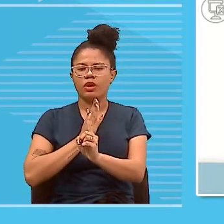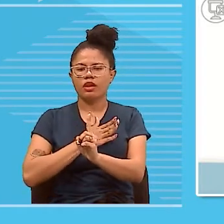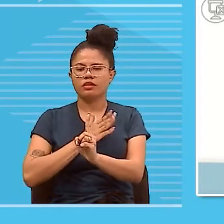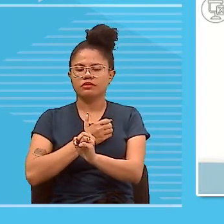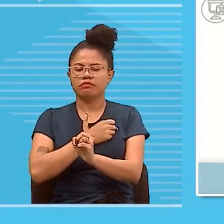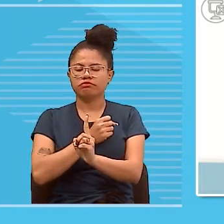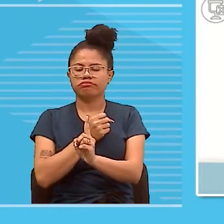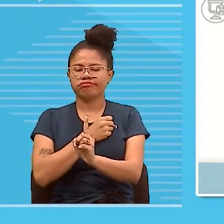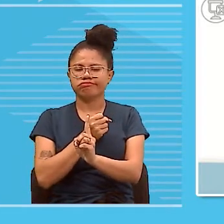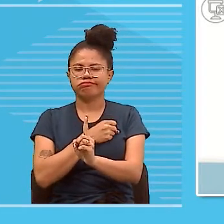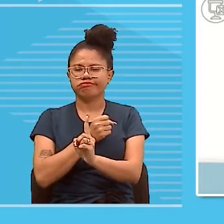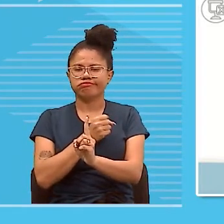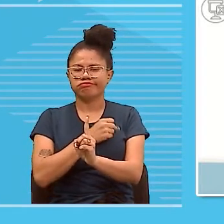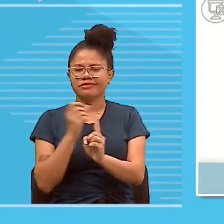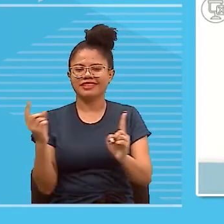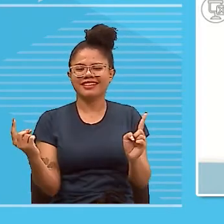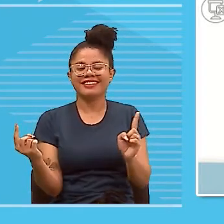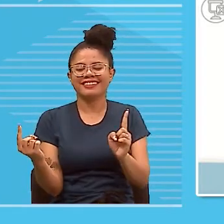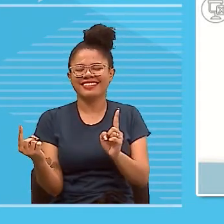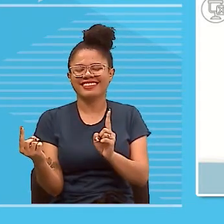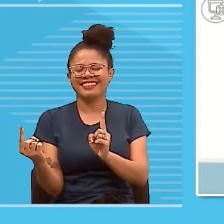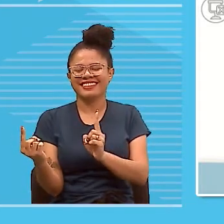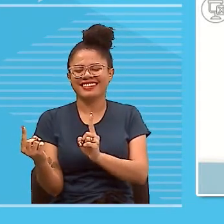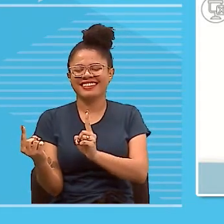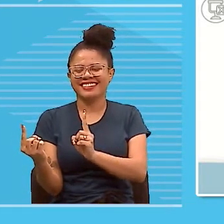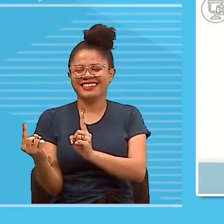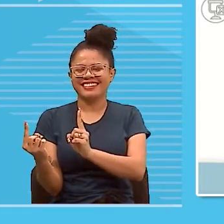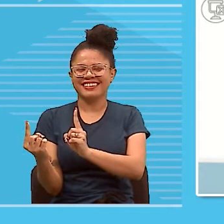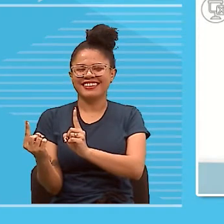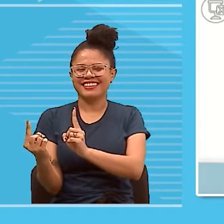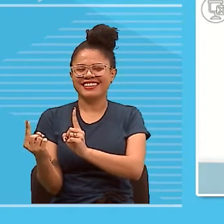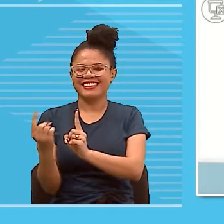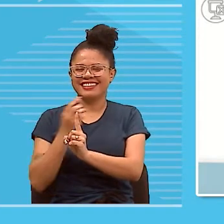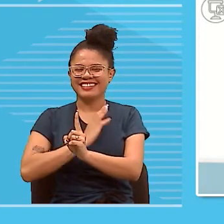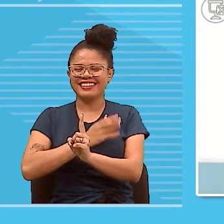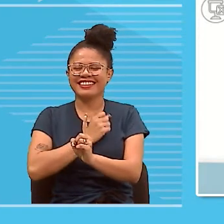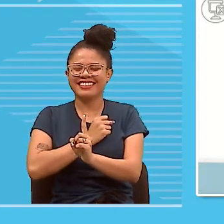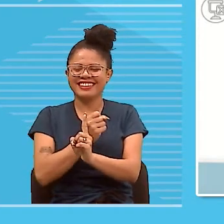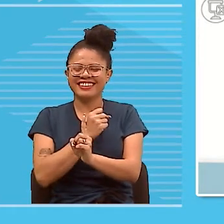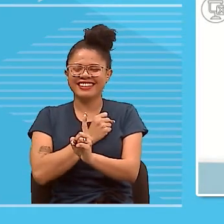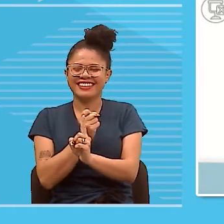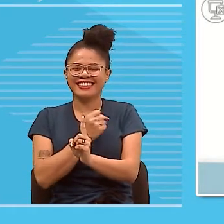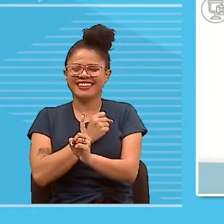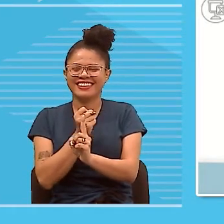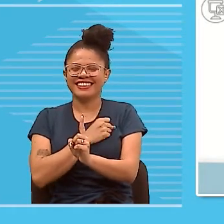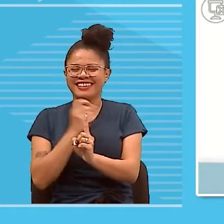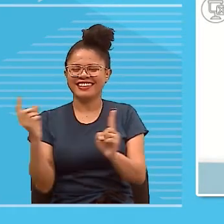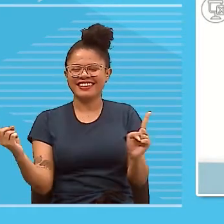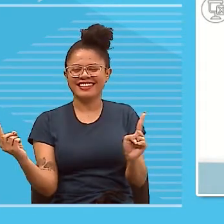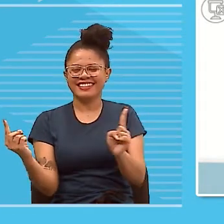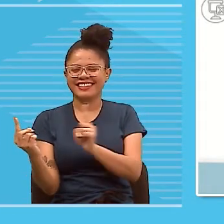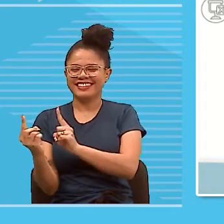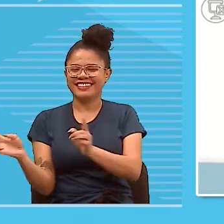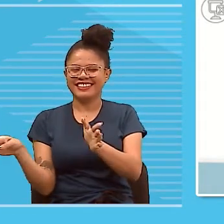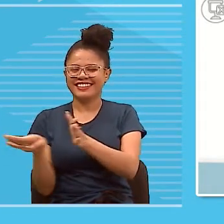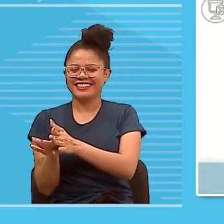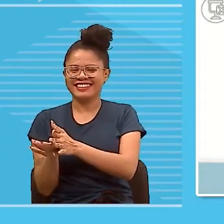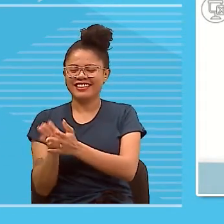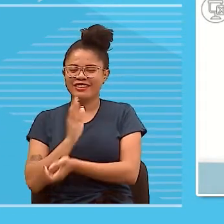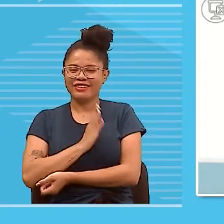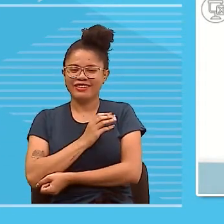e eu ia me aproximando mais e o coração palpitando mais Cheguei coração